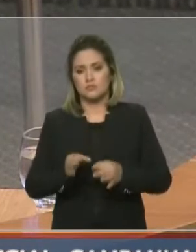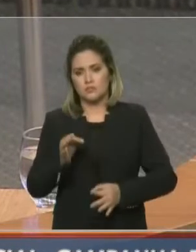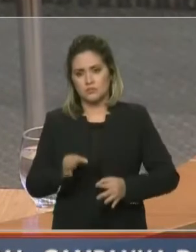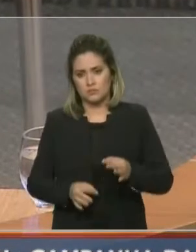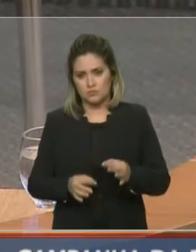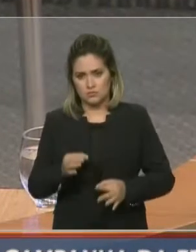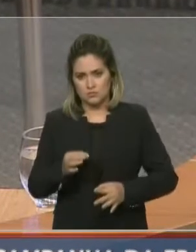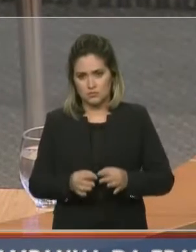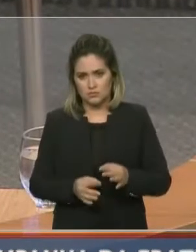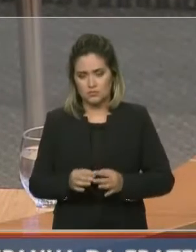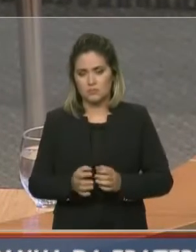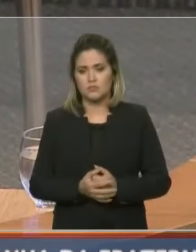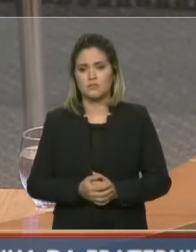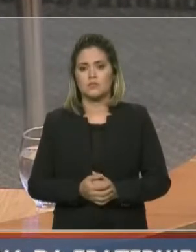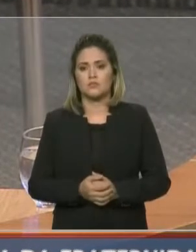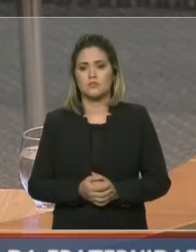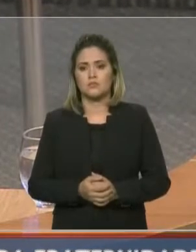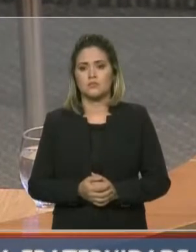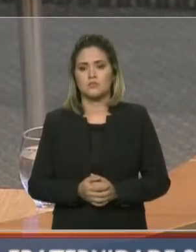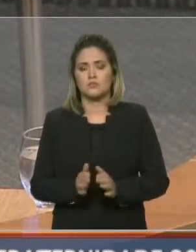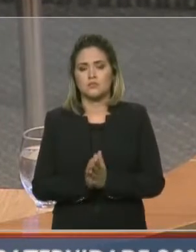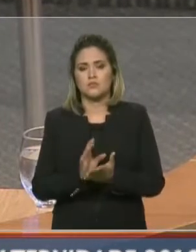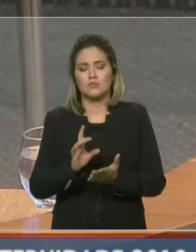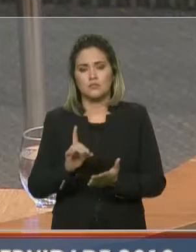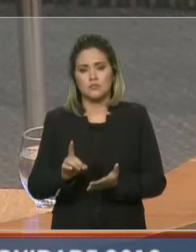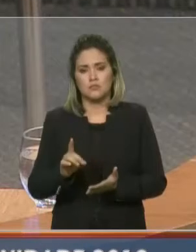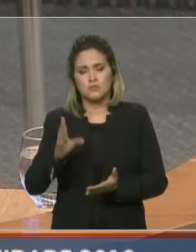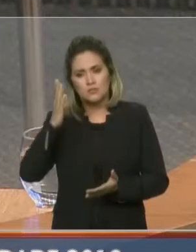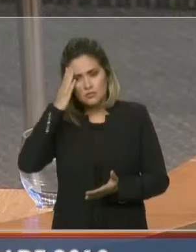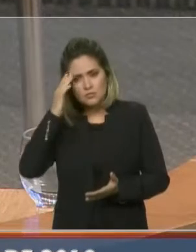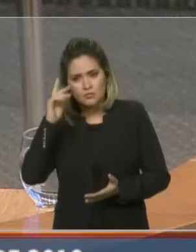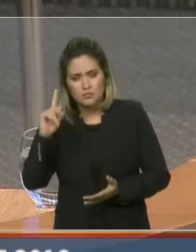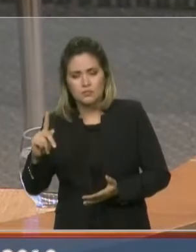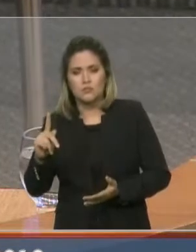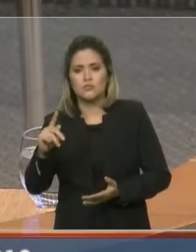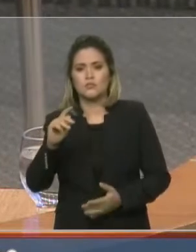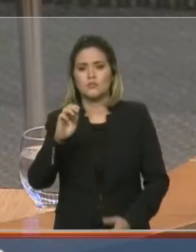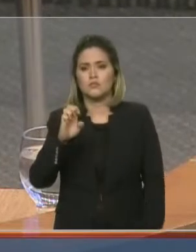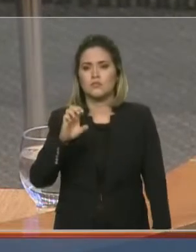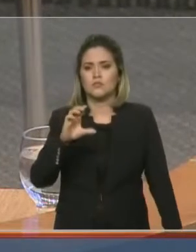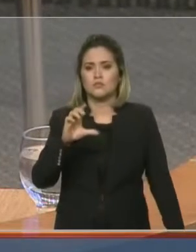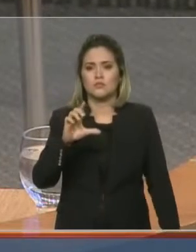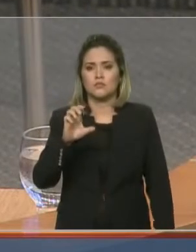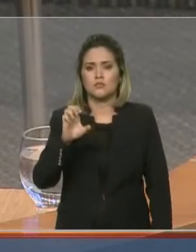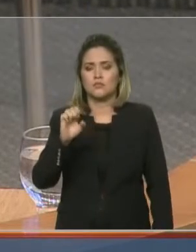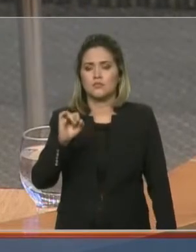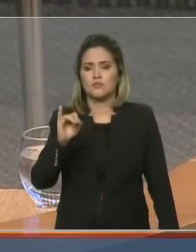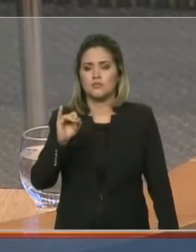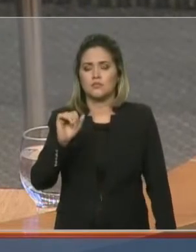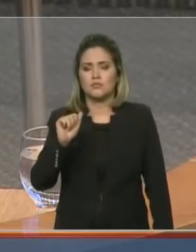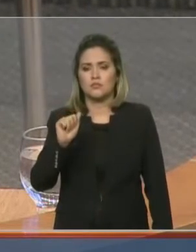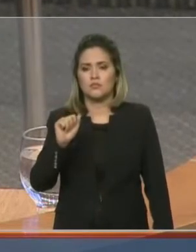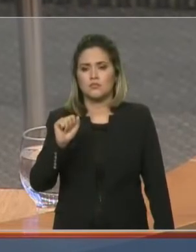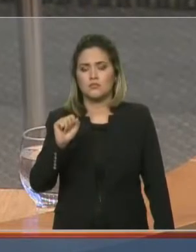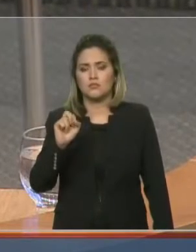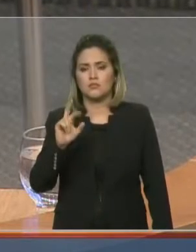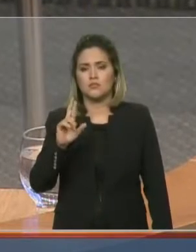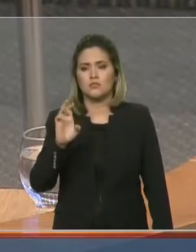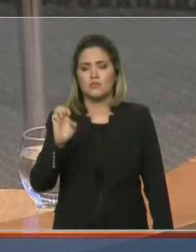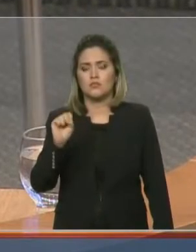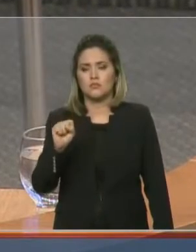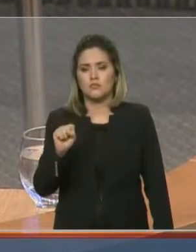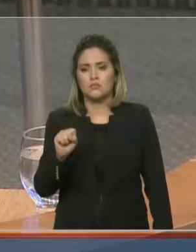da sabedoria, nos livros do Eclesiástico e Eclesiastes e assim por diante, nos Salmos também,